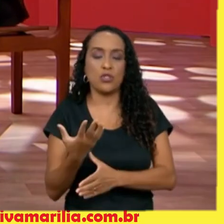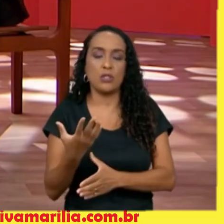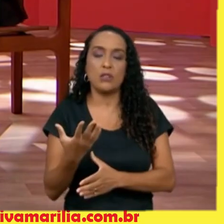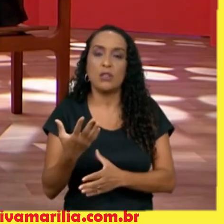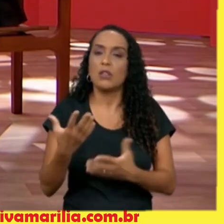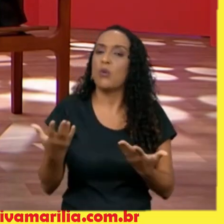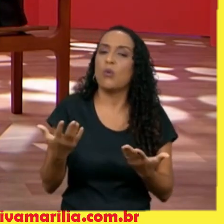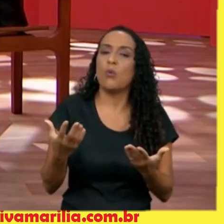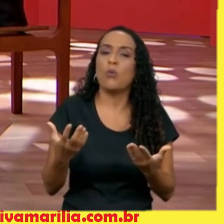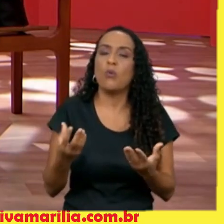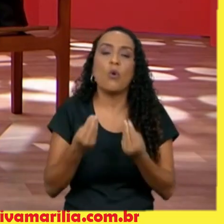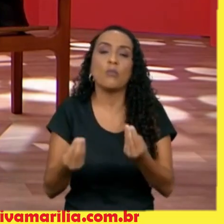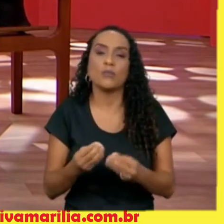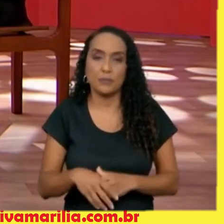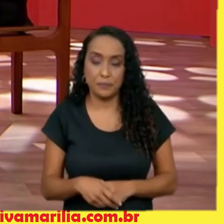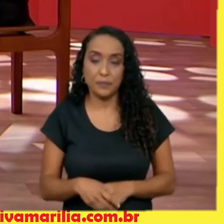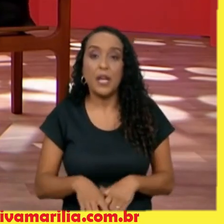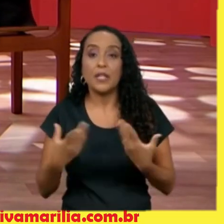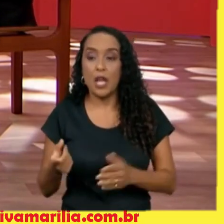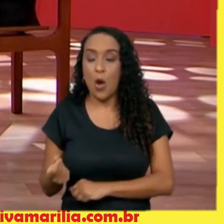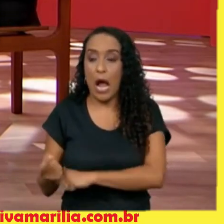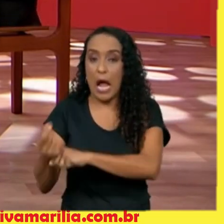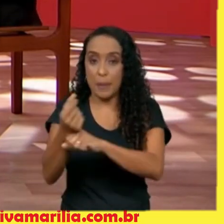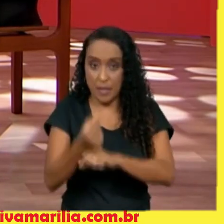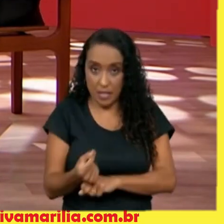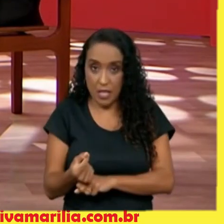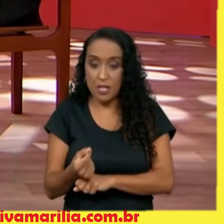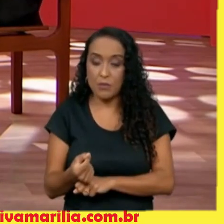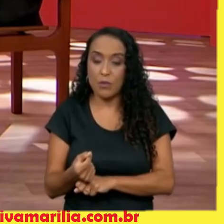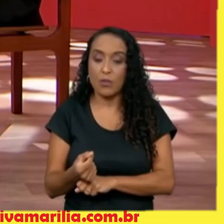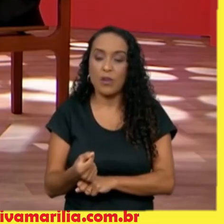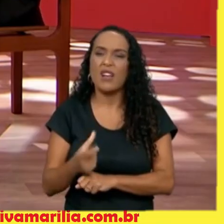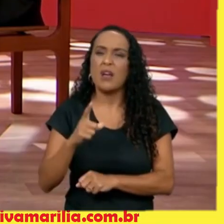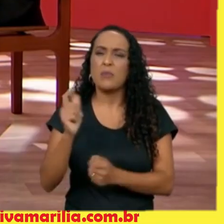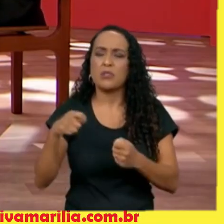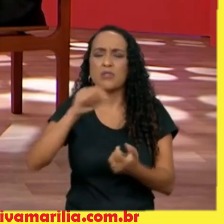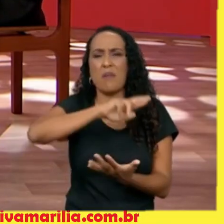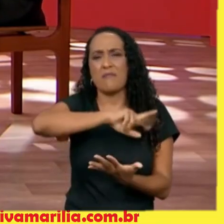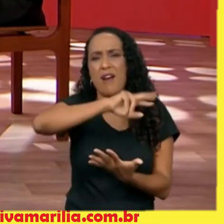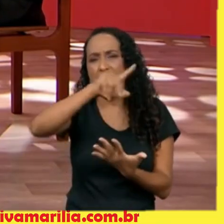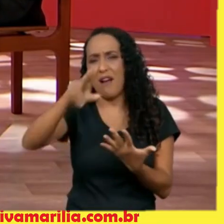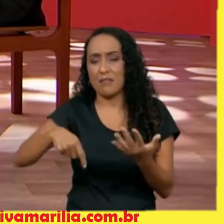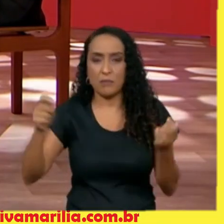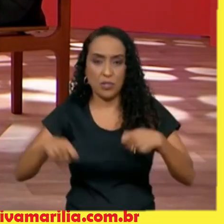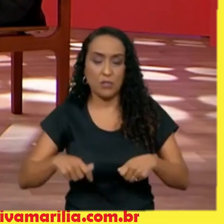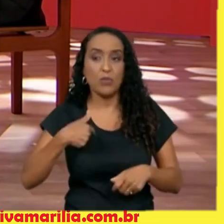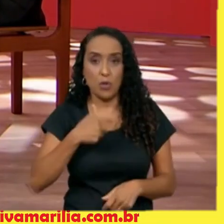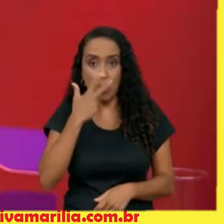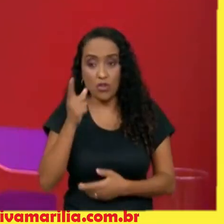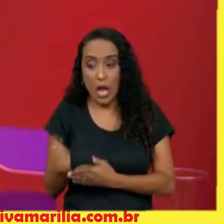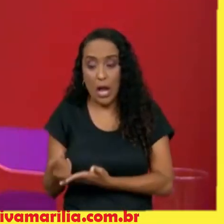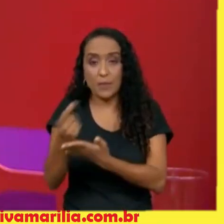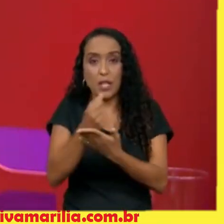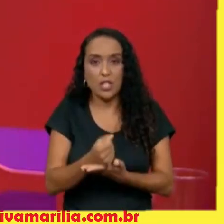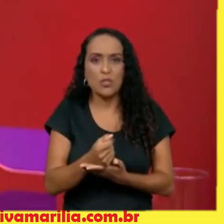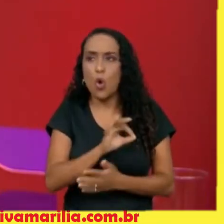caminho? O capitalismo ele pode ser administrado de diversas maneiras, né? Eu achei o capitalismo ótimo quando fui nos